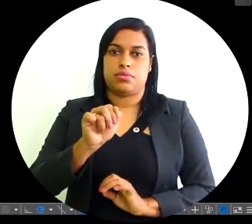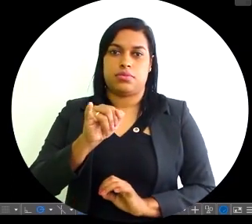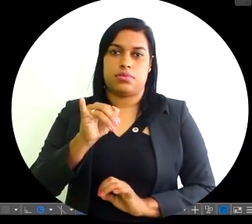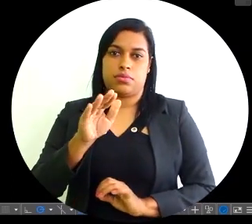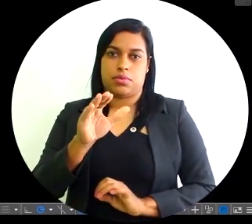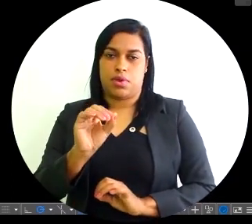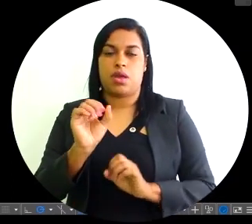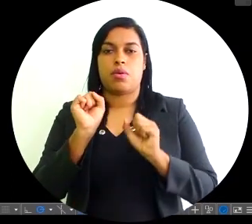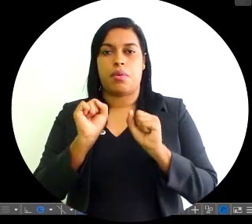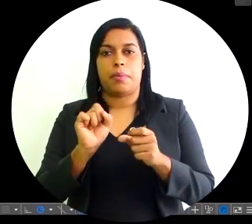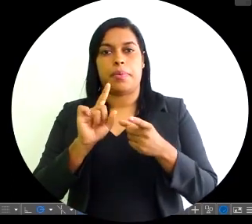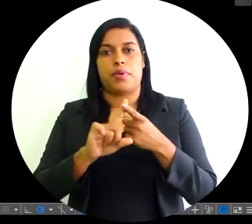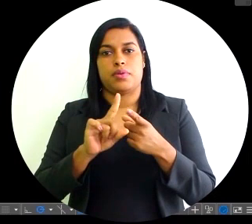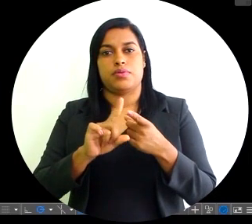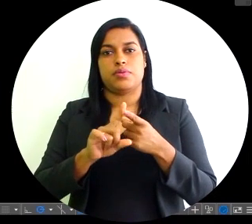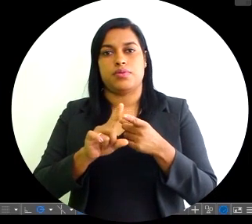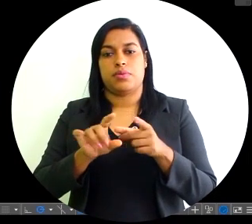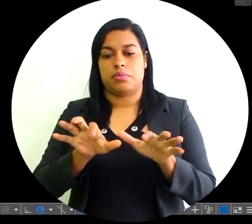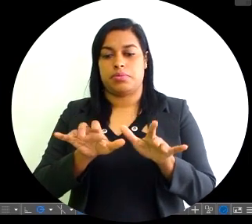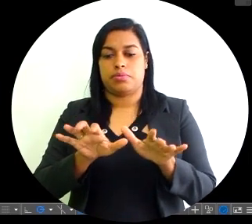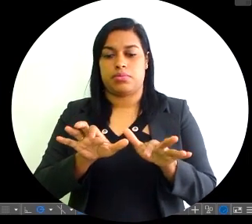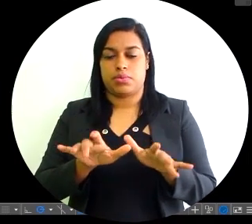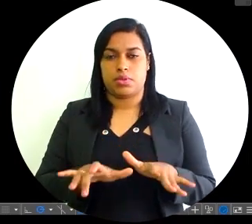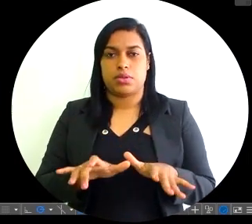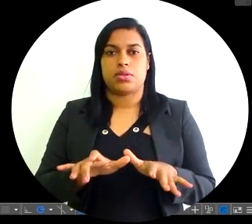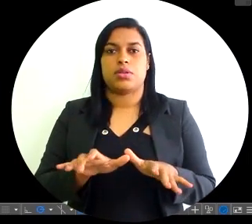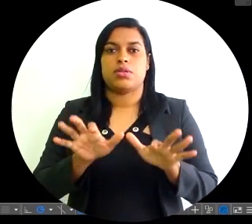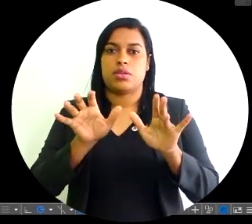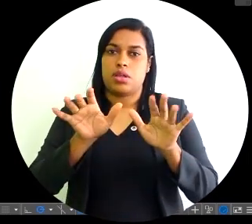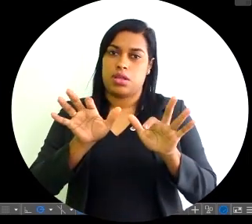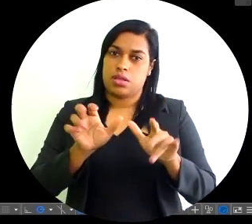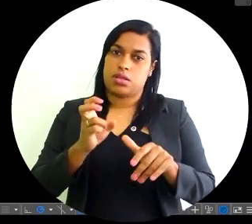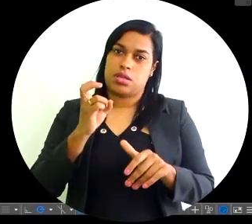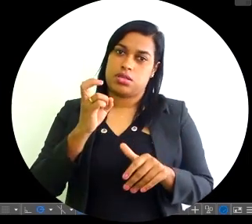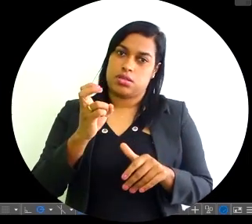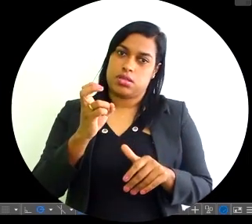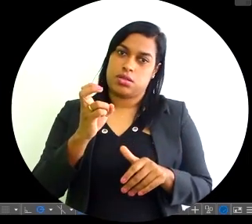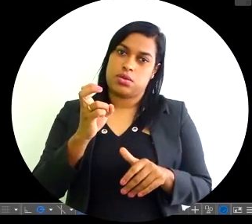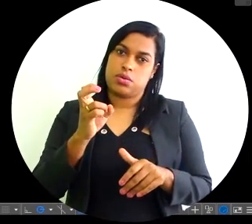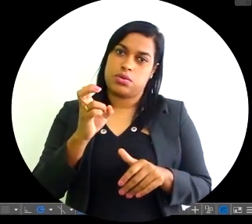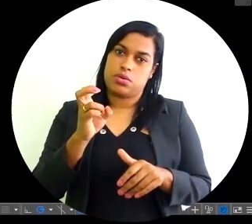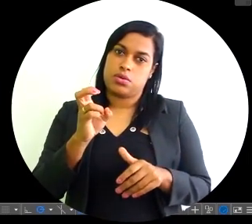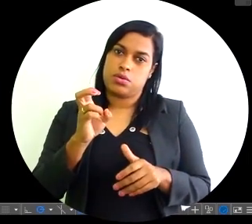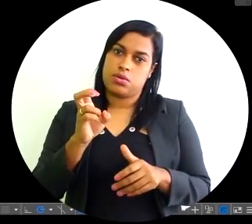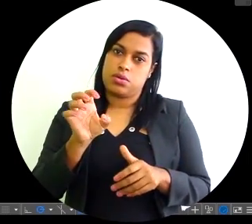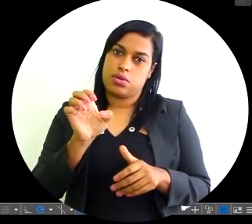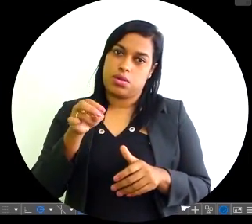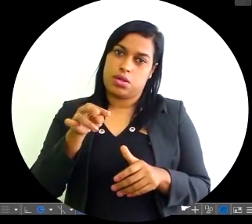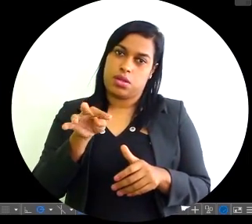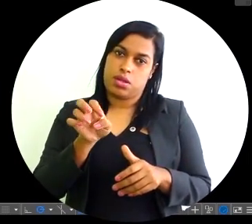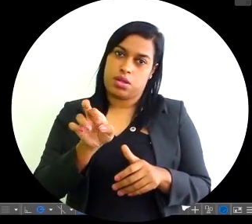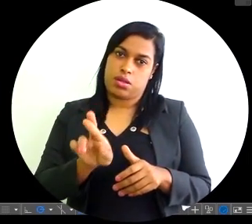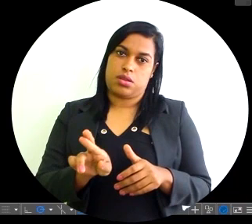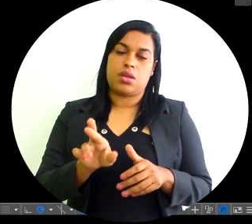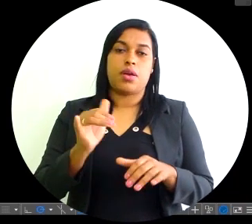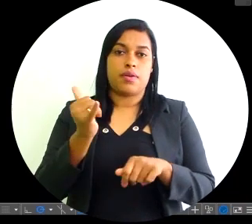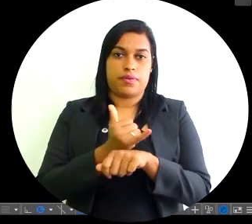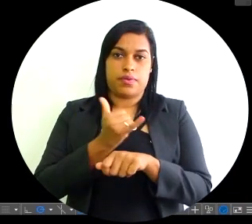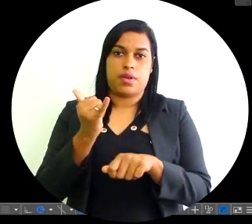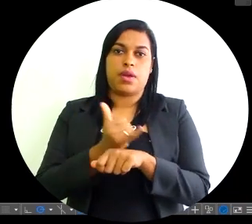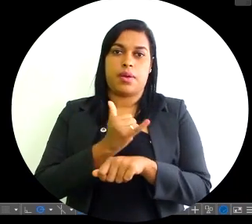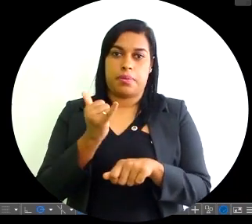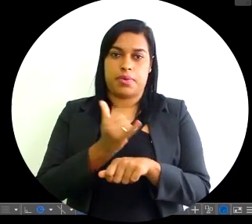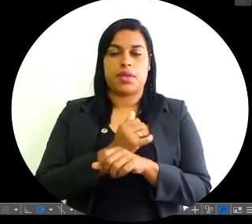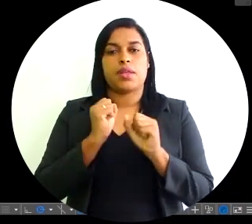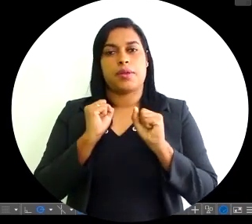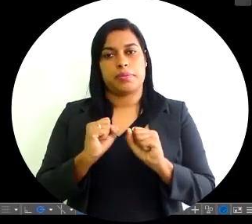dimensionar o raio. Então, nesse caso, eu posso vir aqui no teclado, digitar 5, Enter. E aqui eu já tenho, então,